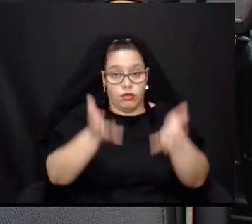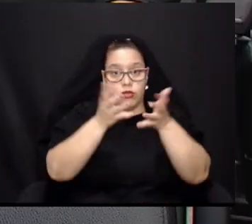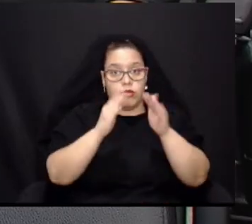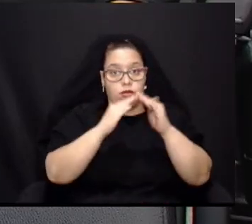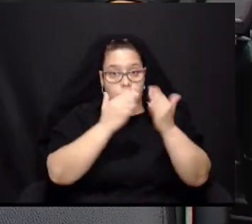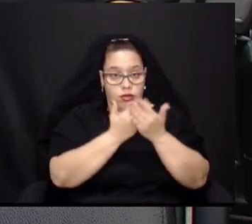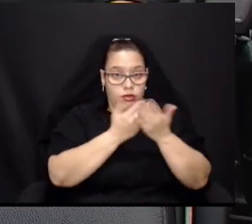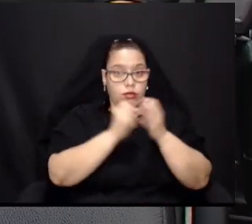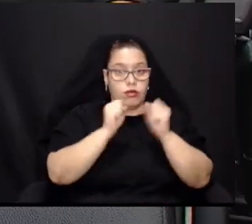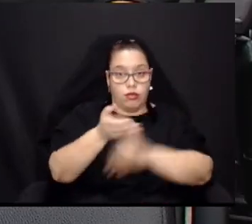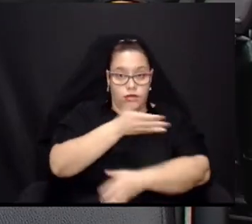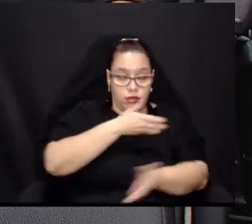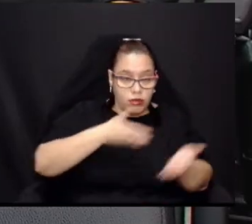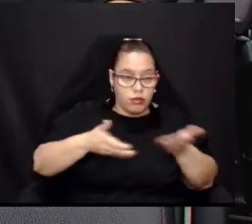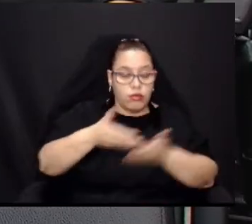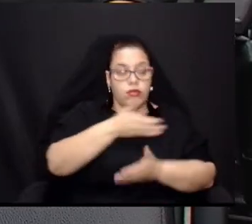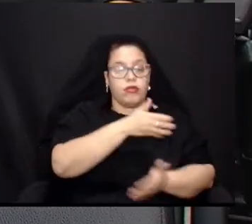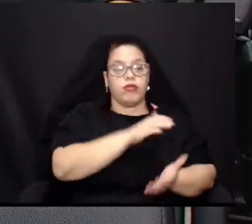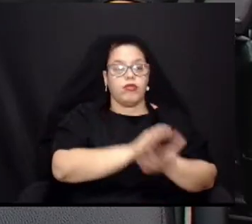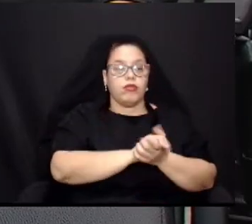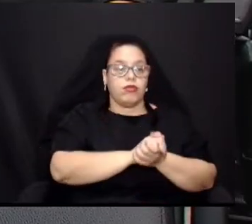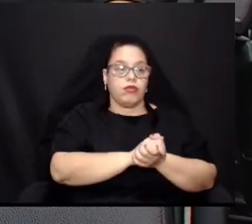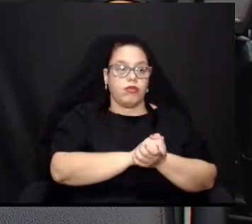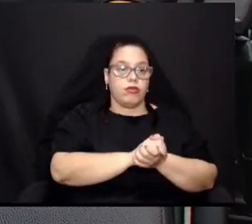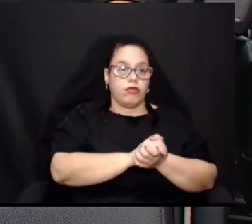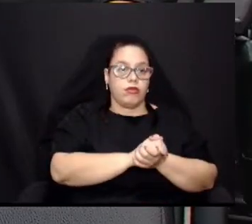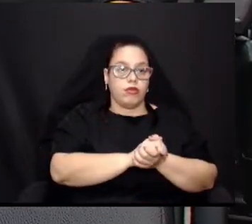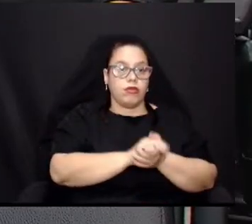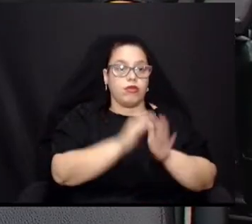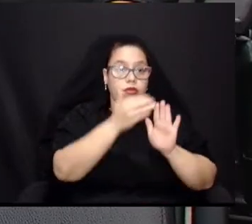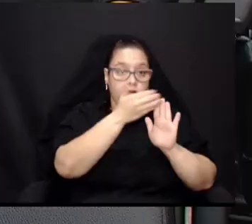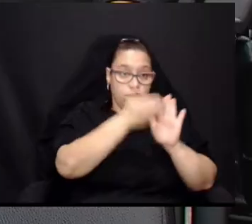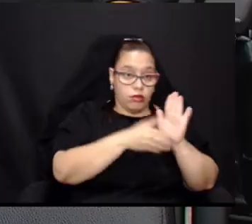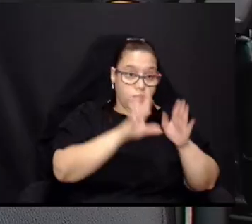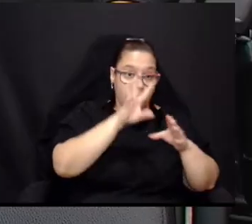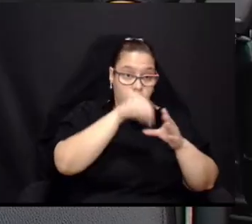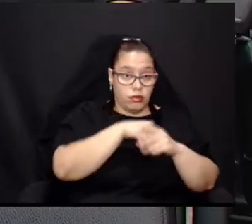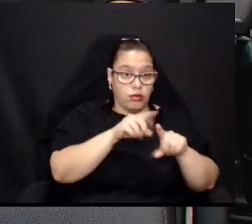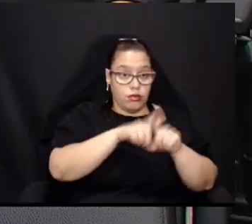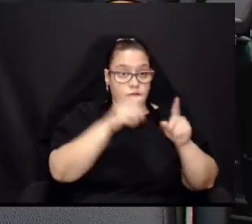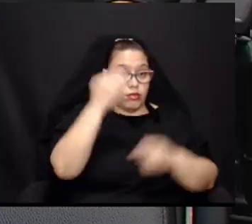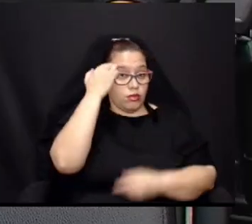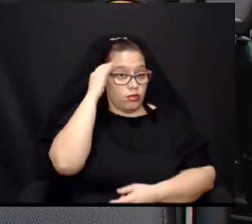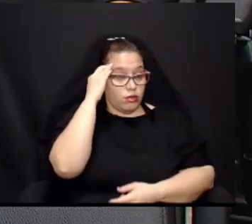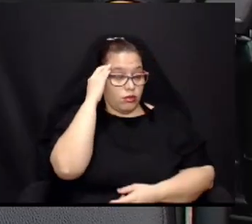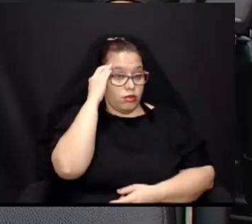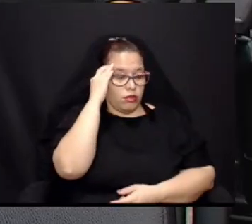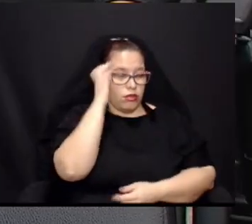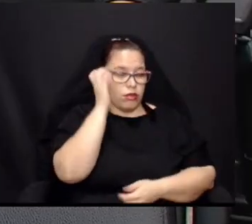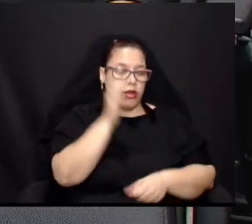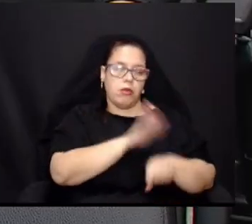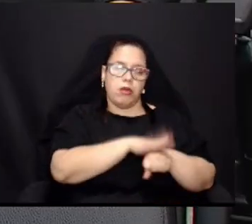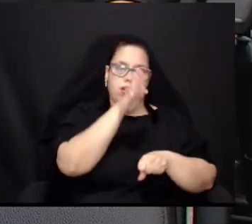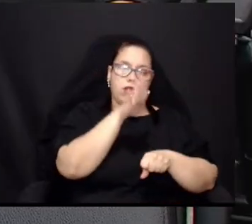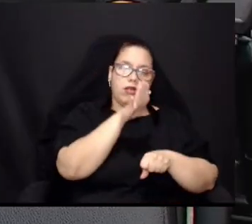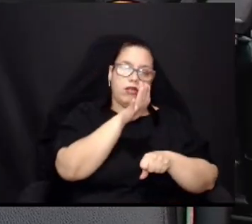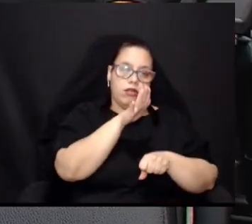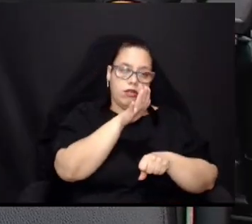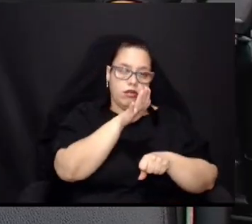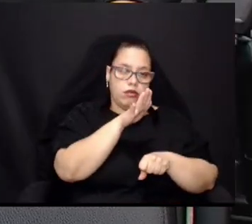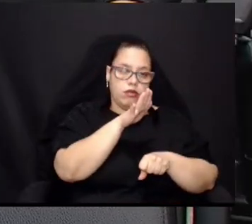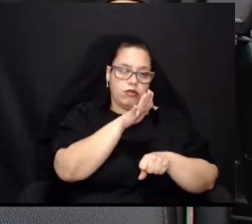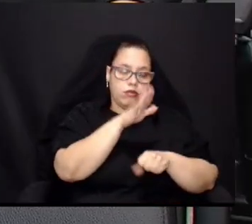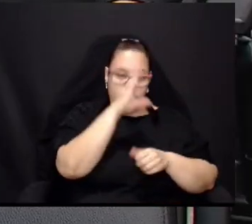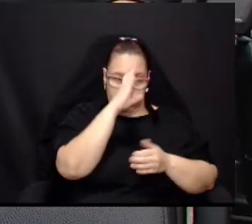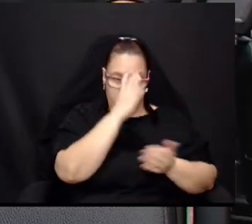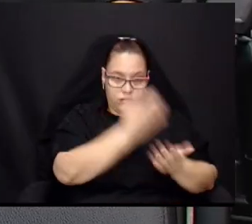participar, as escolas da rede. A gente já está nesse calendário, mas a gente entende que dá para ser ainda mais, né? Então, acredito que para o próximo